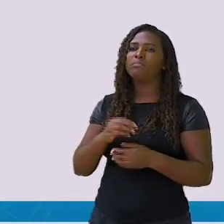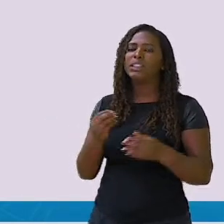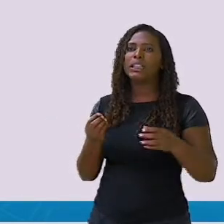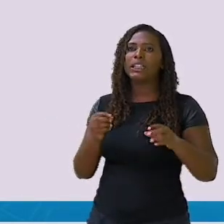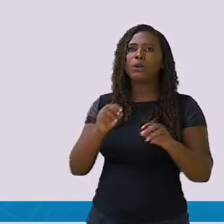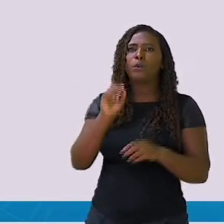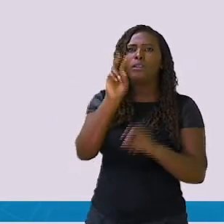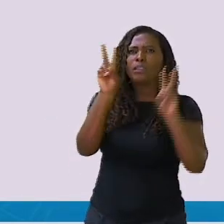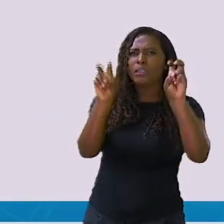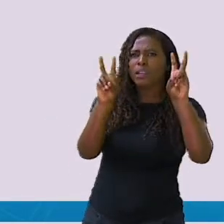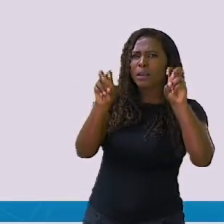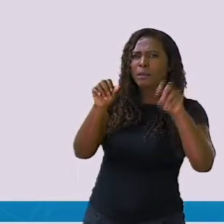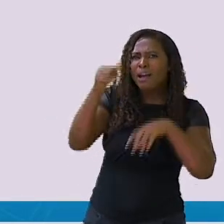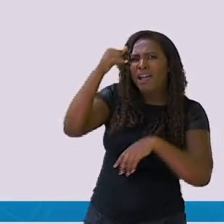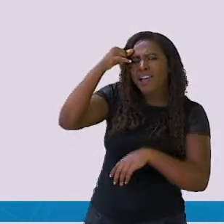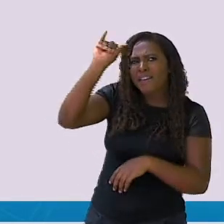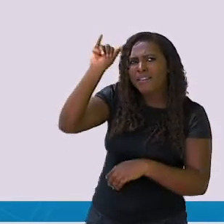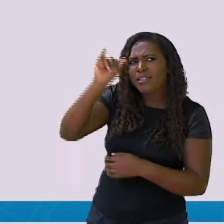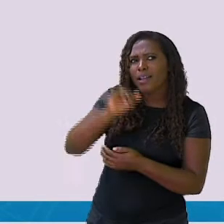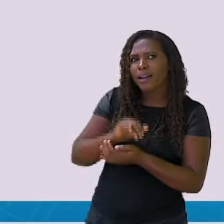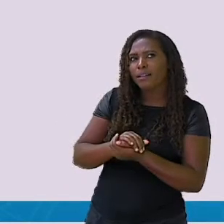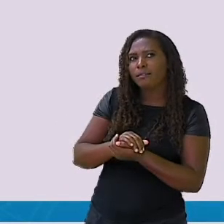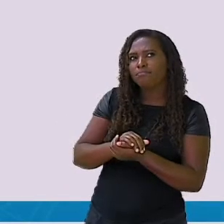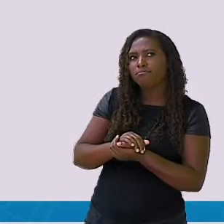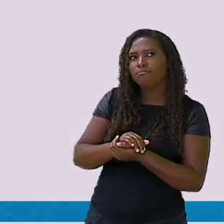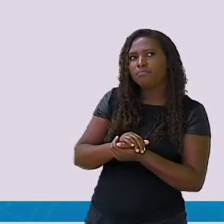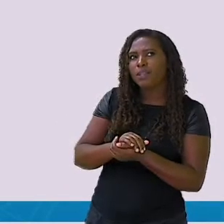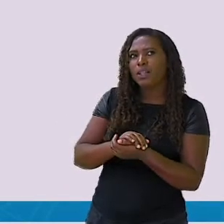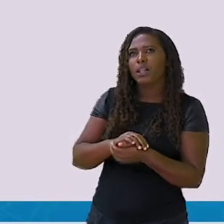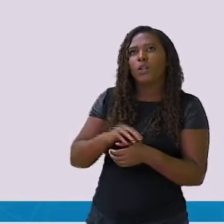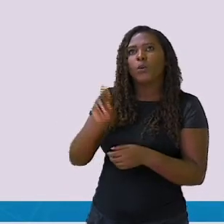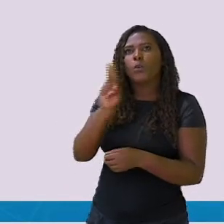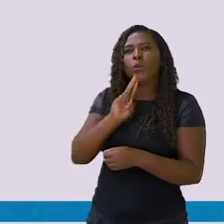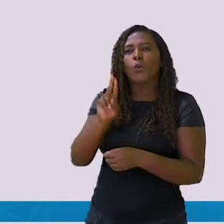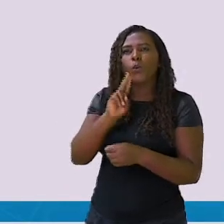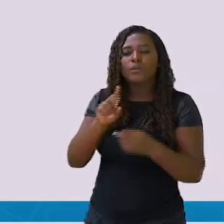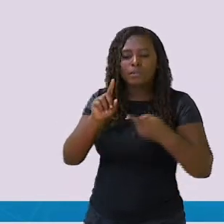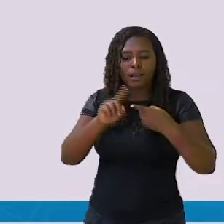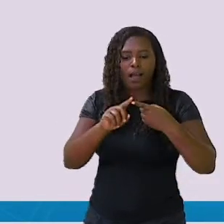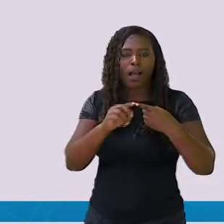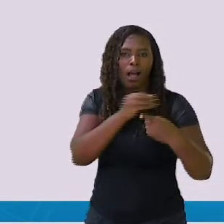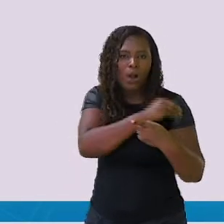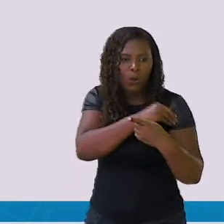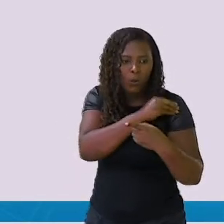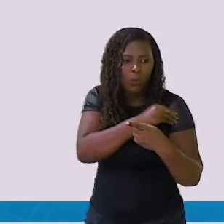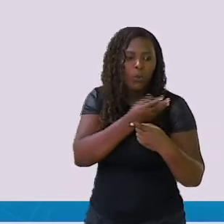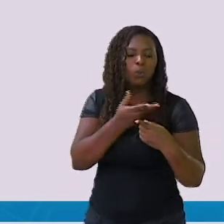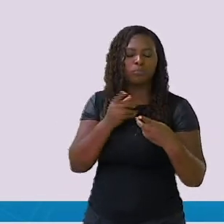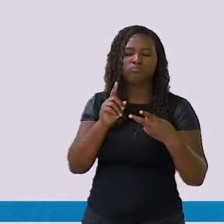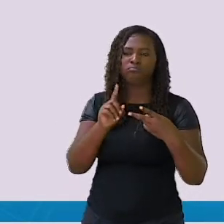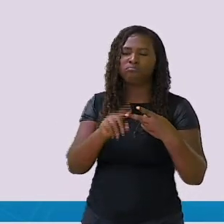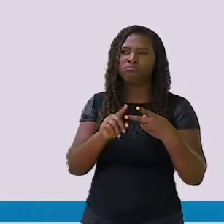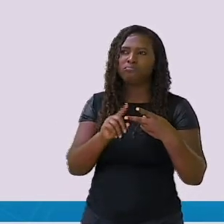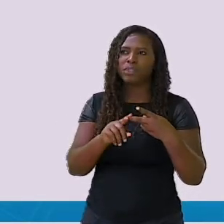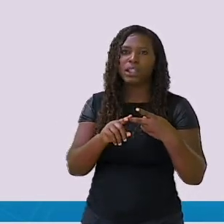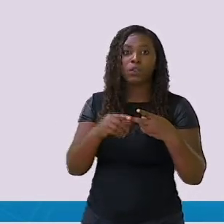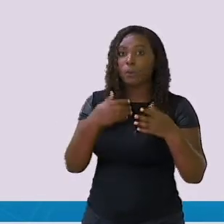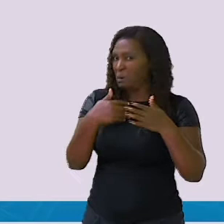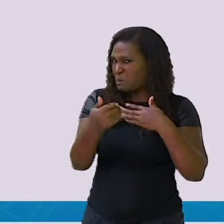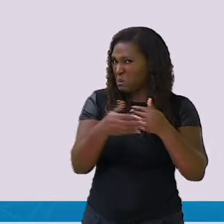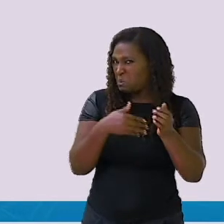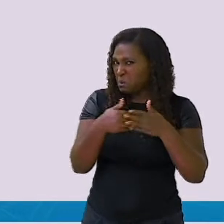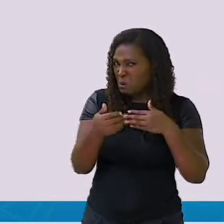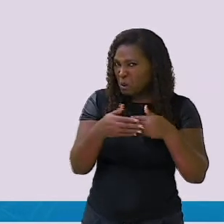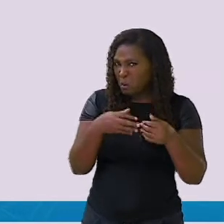exemplo, pode ser qualquer álcool? Não pode ser qualquer álcool, então eu tenho que ter essa informação lá. Álcool tantos